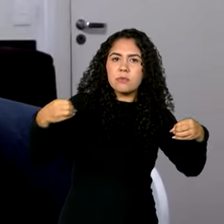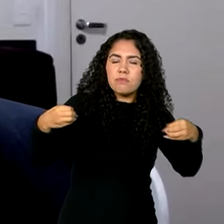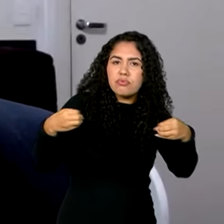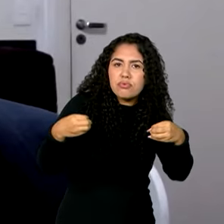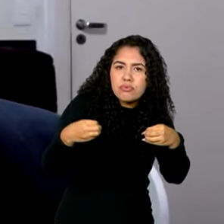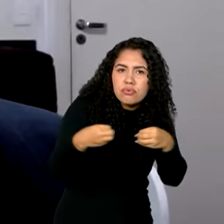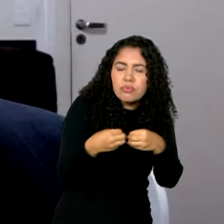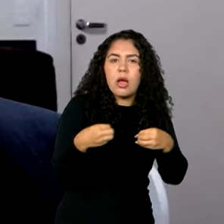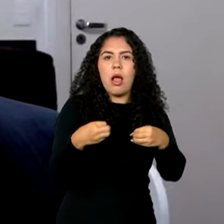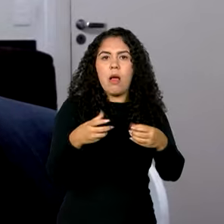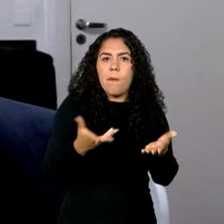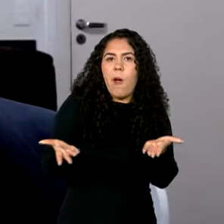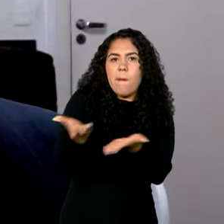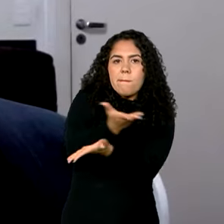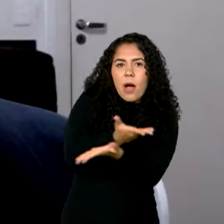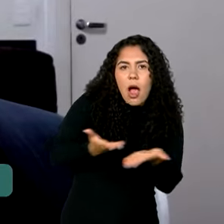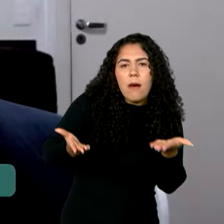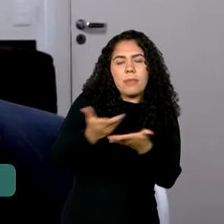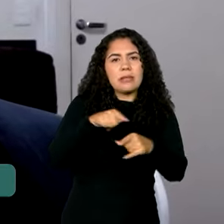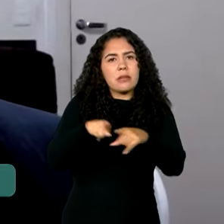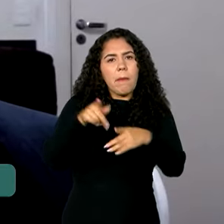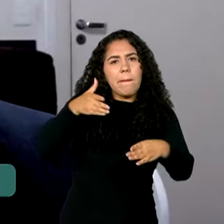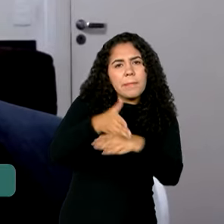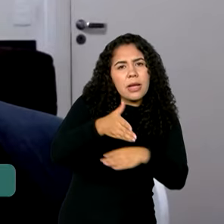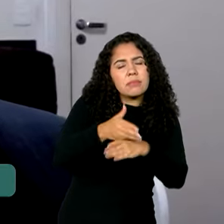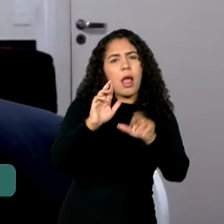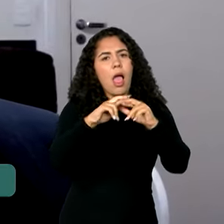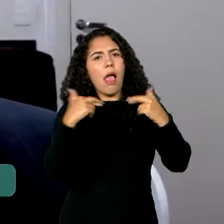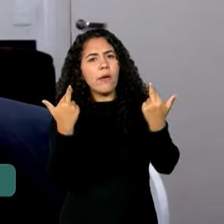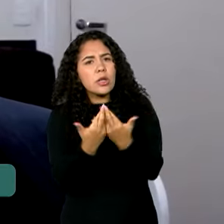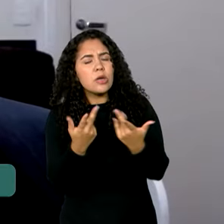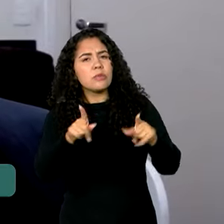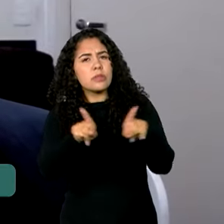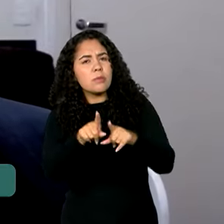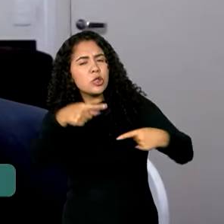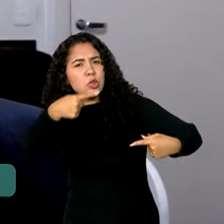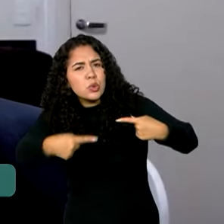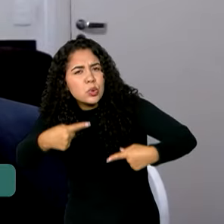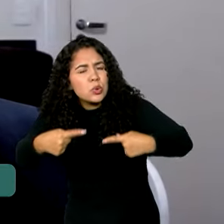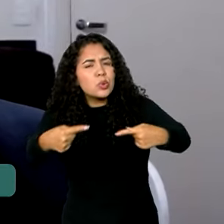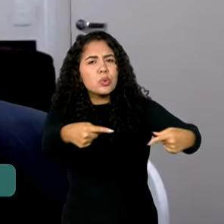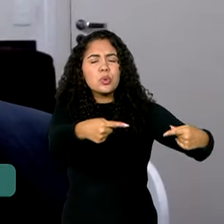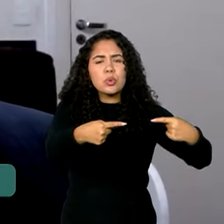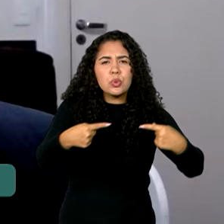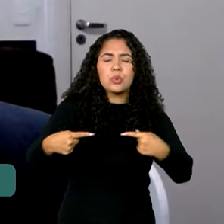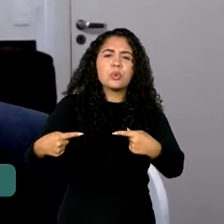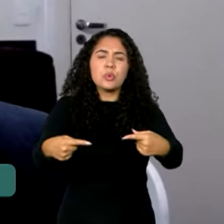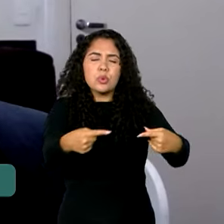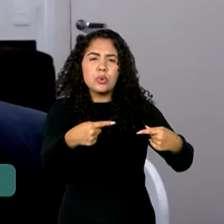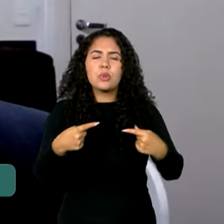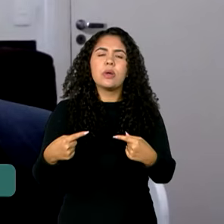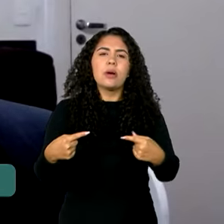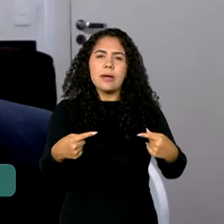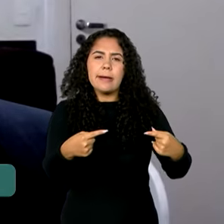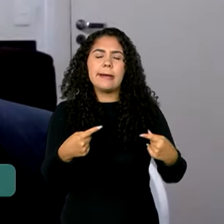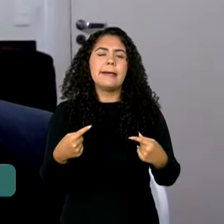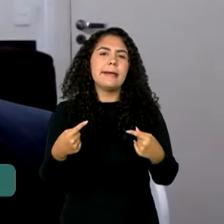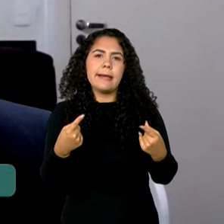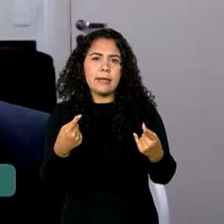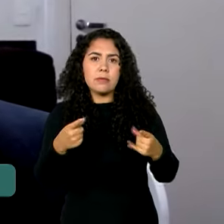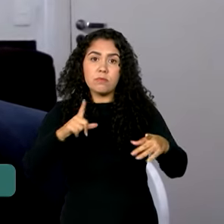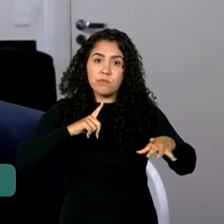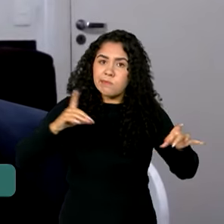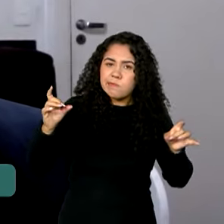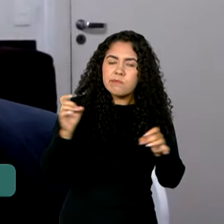desses países estarem nas reuniões, estarem discutindo, sem, no entanto, um envolvimento